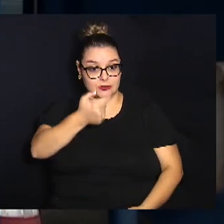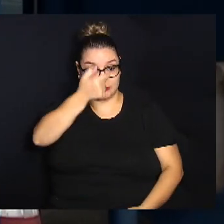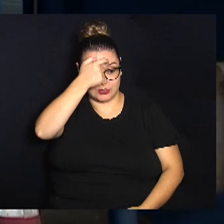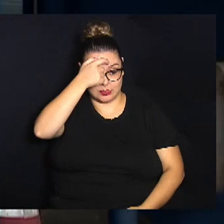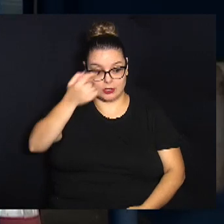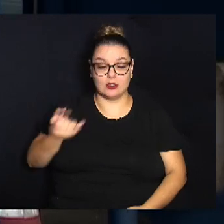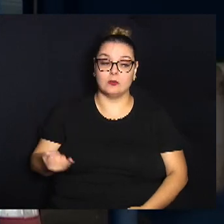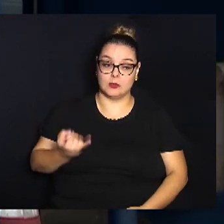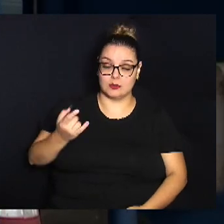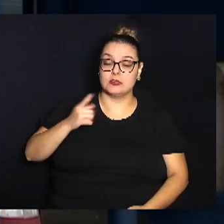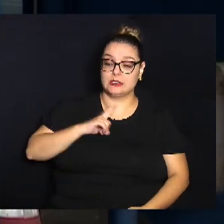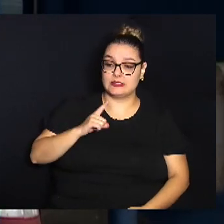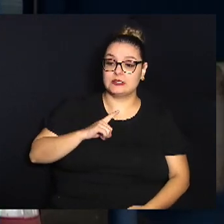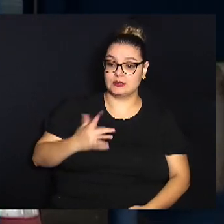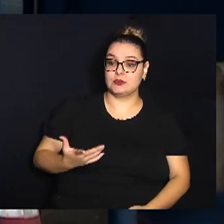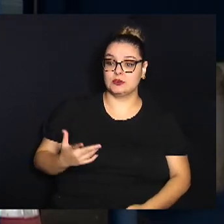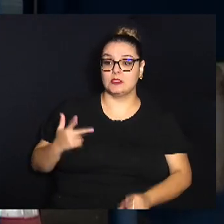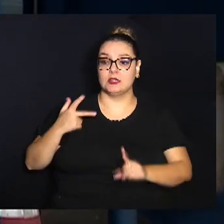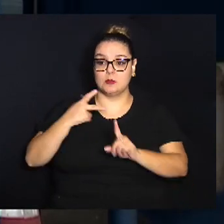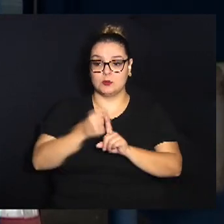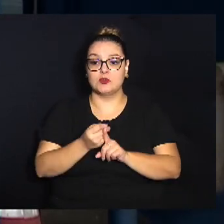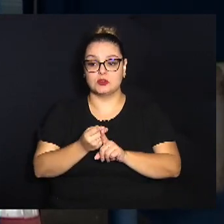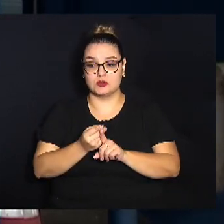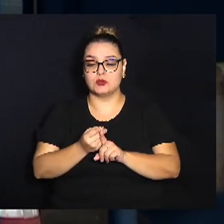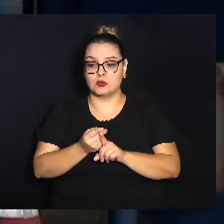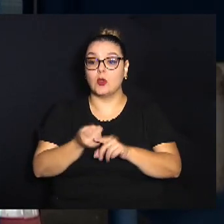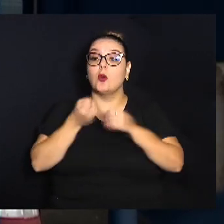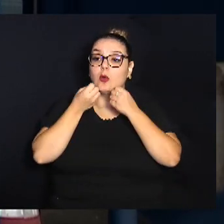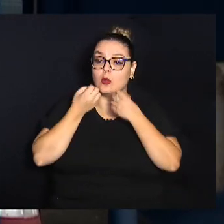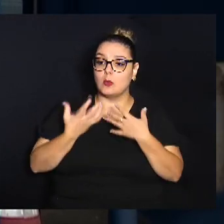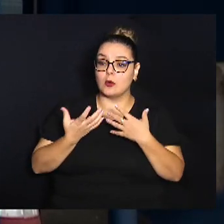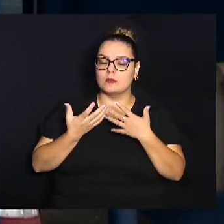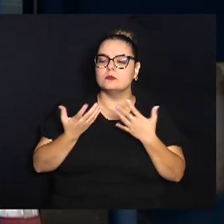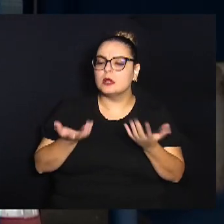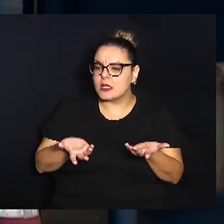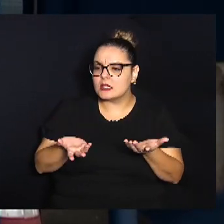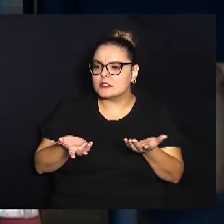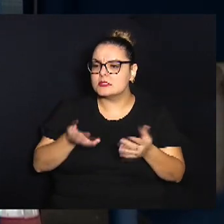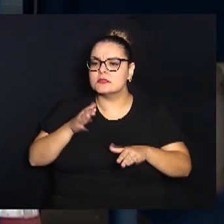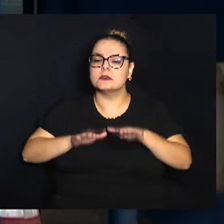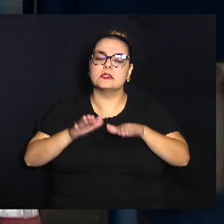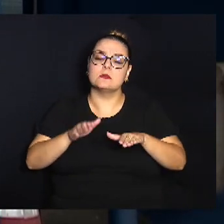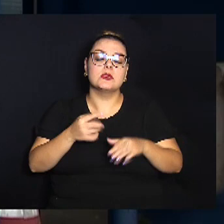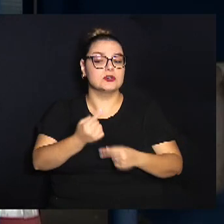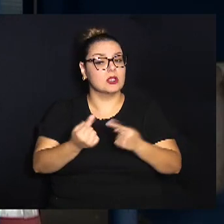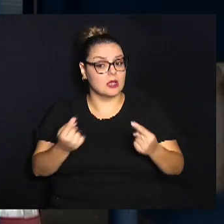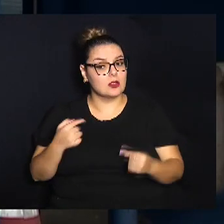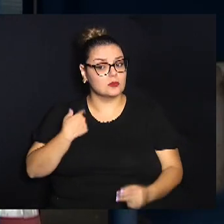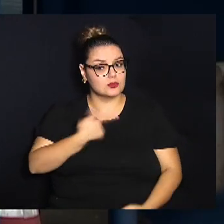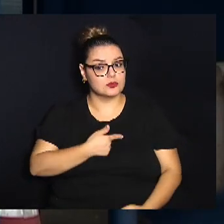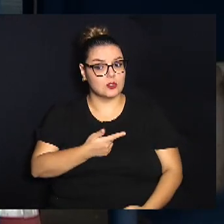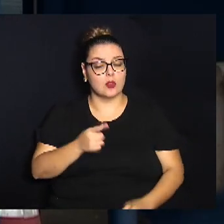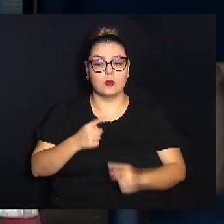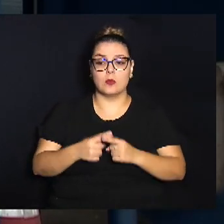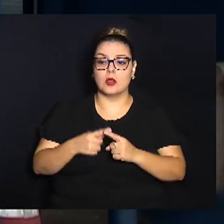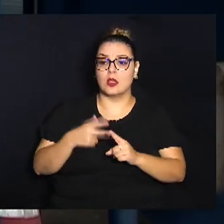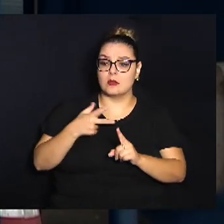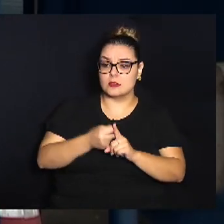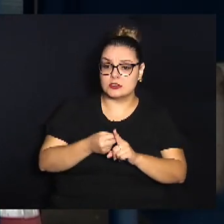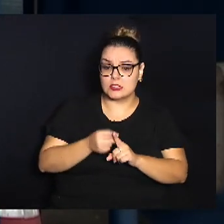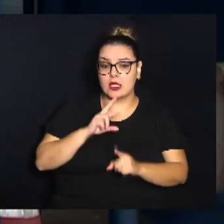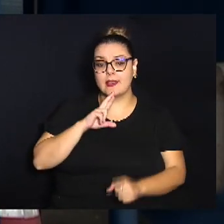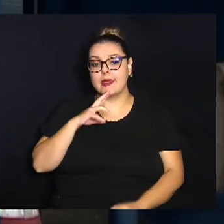importância que nós já temos aí a vacina, né? Muito bom. Só que depende de cada um de nós, porque a vacina ela resolve, mas não